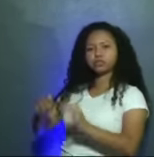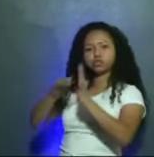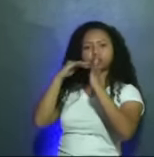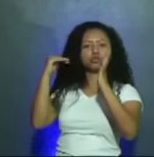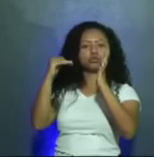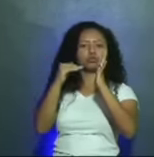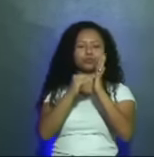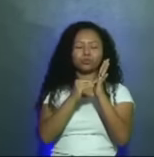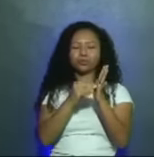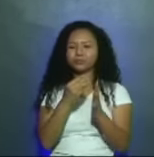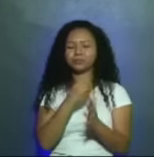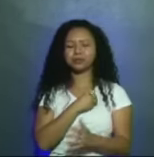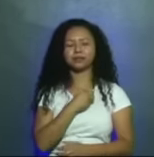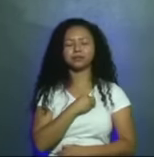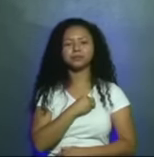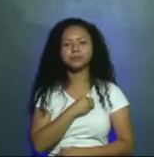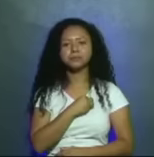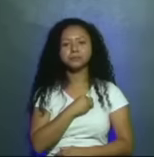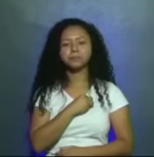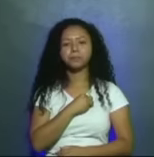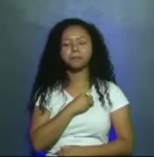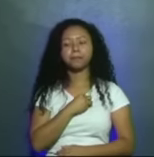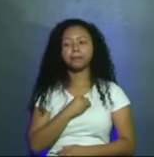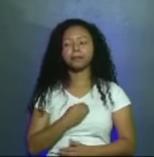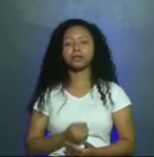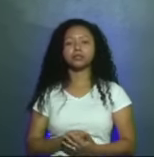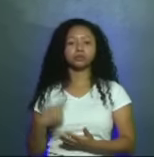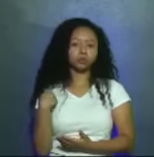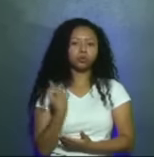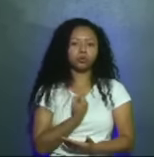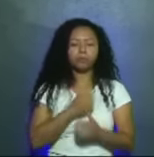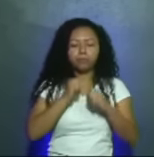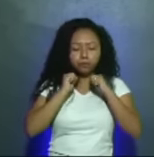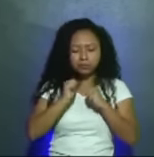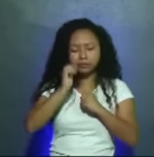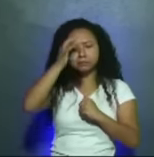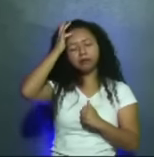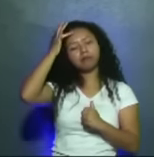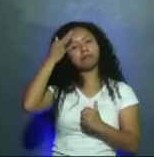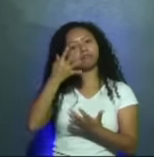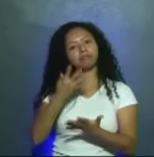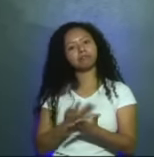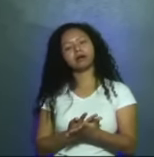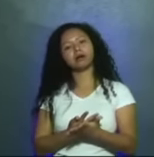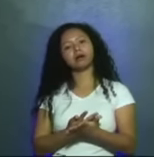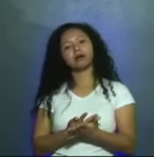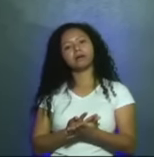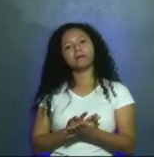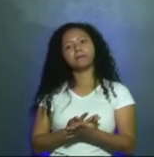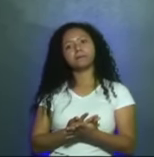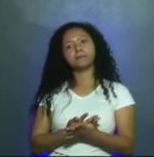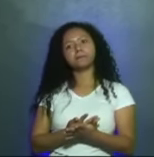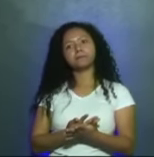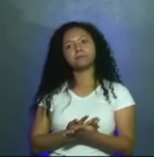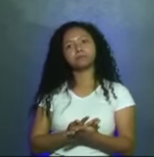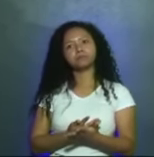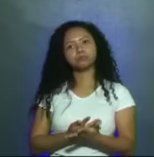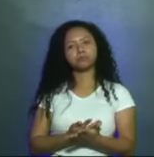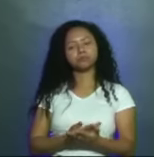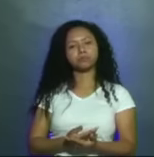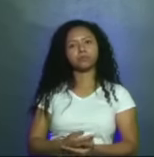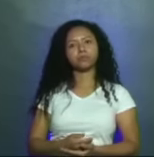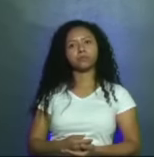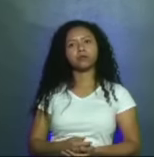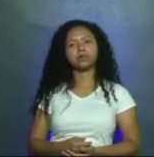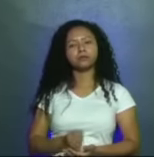de todo pecado. Assim você pode ter a fé para apropriar o seu milagre. Então,